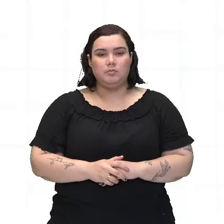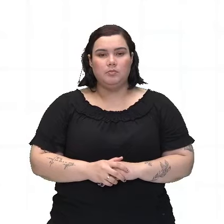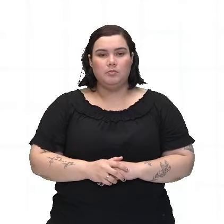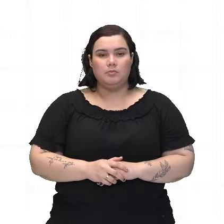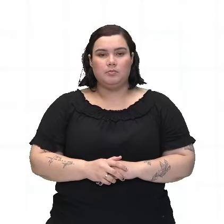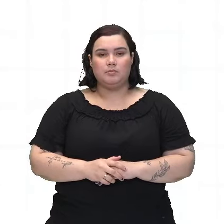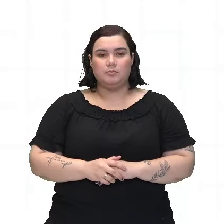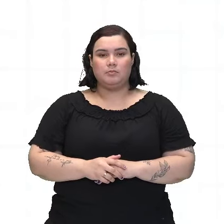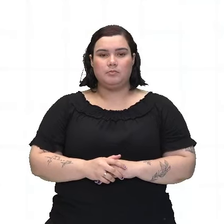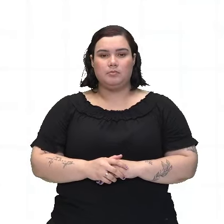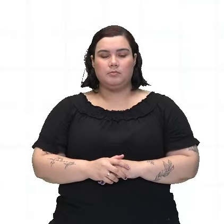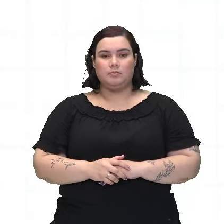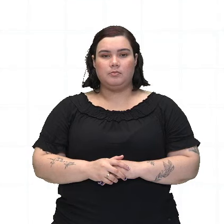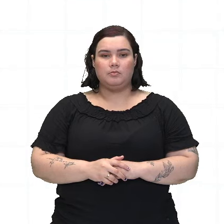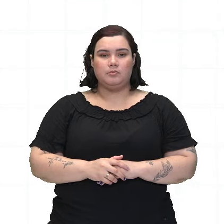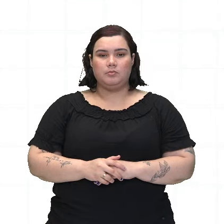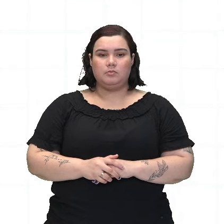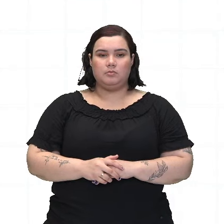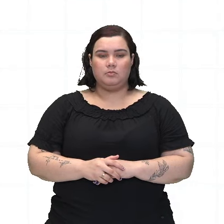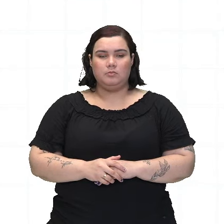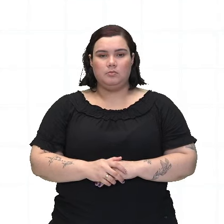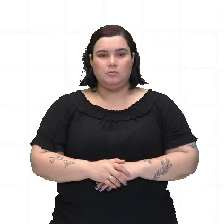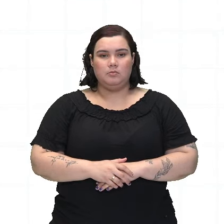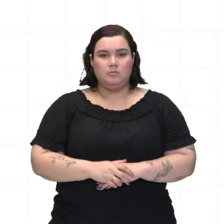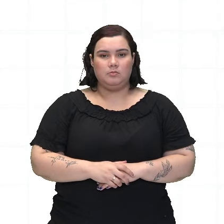Acompanhe aí na tela.